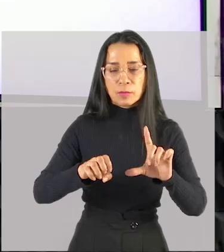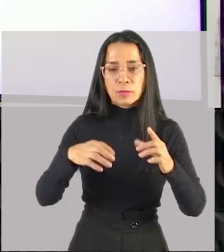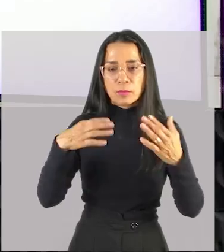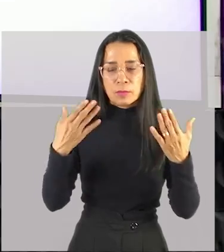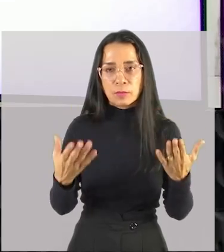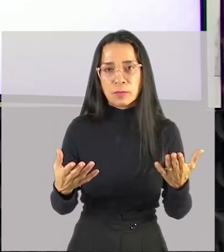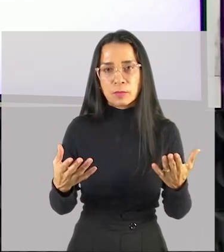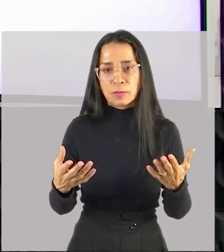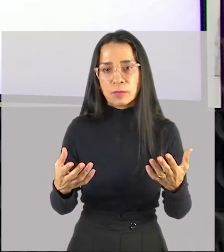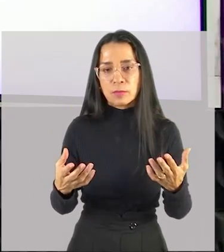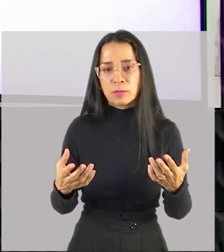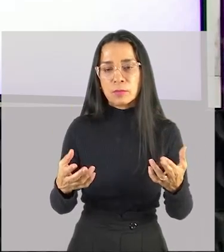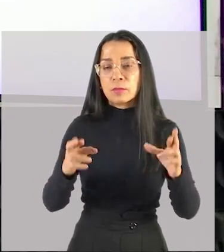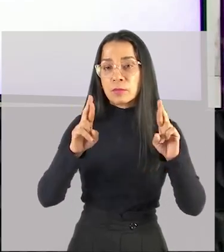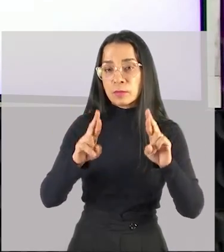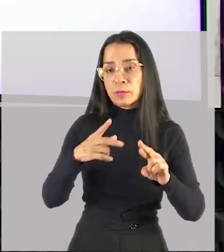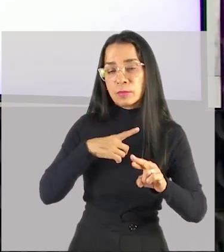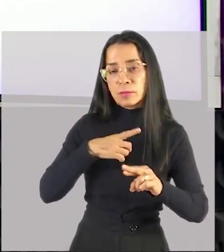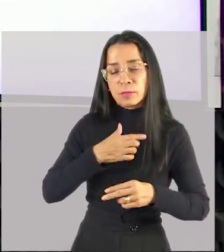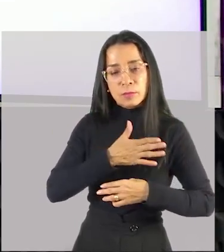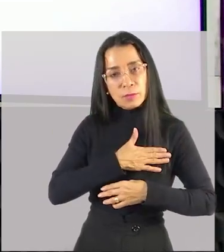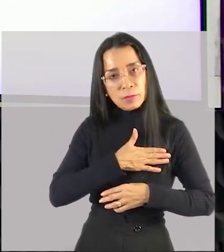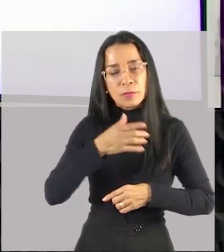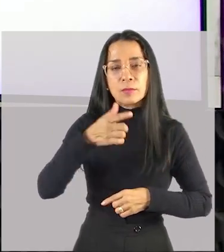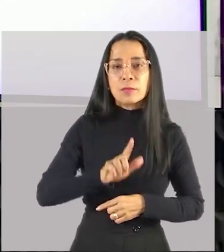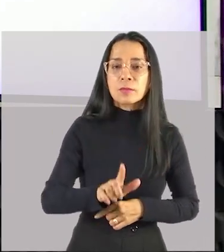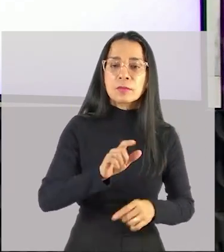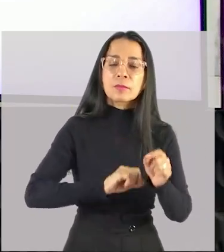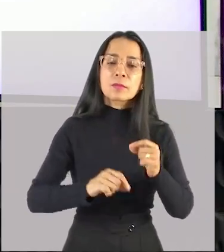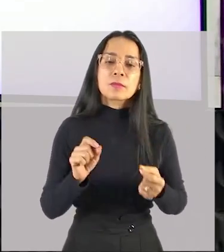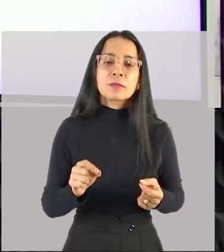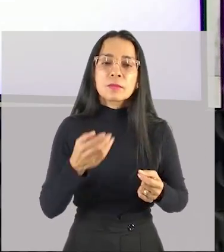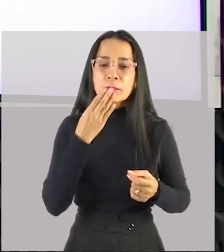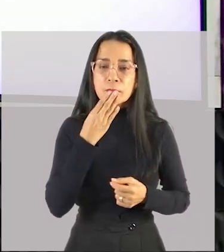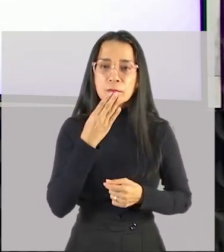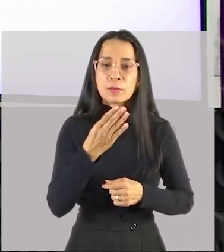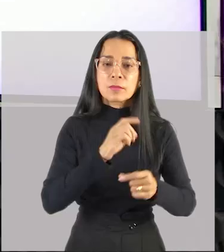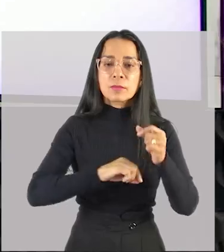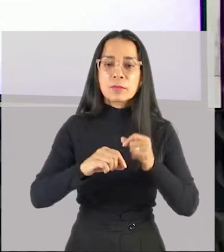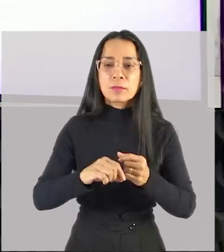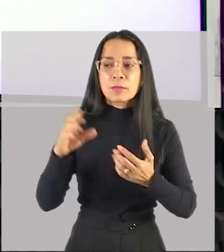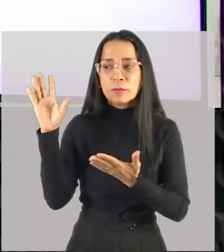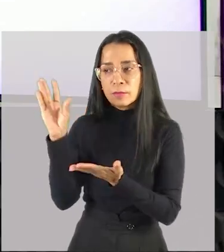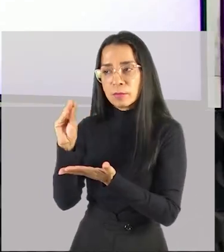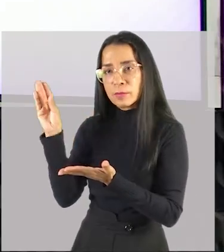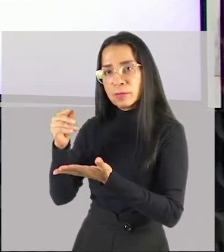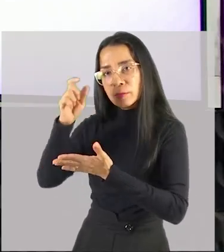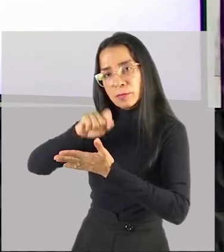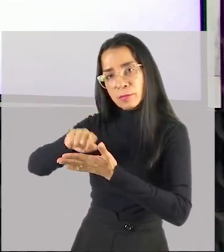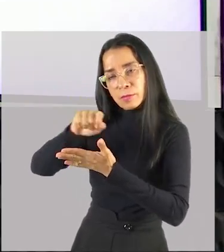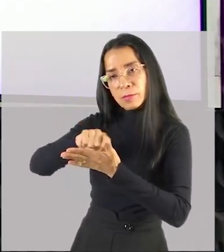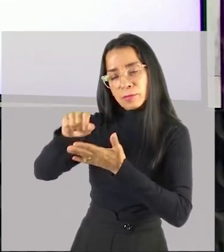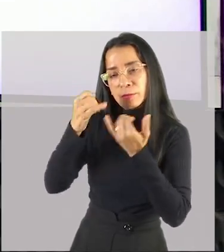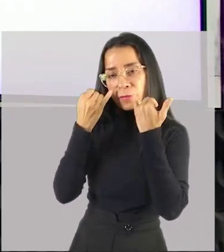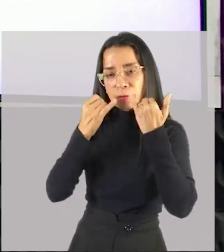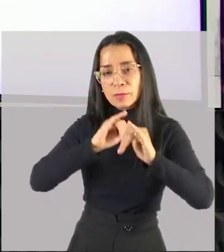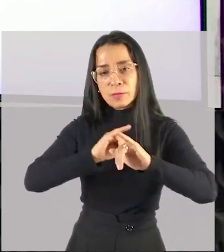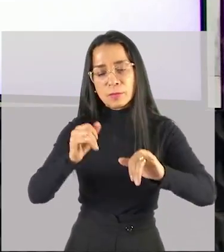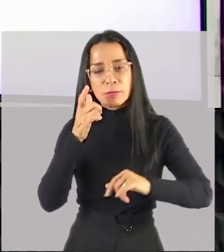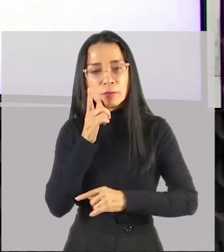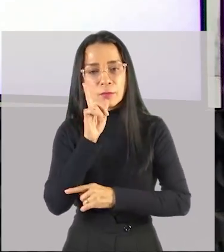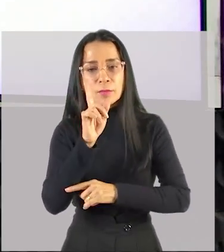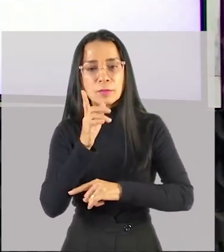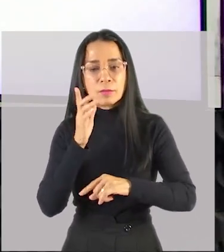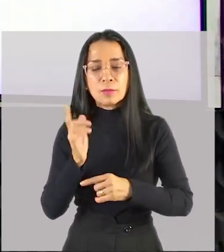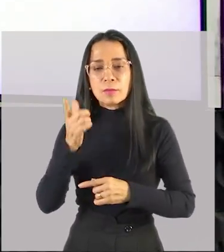Então, pessoal, espero que tenham gostado, né? Mais uma vez, eu vou pedir para que anotem essas informações, para que vocês consigam